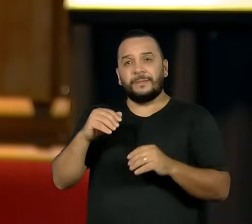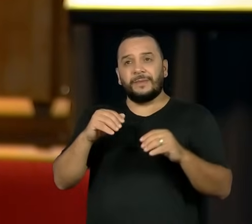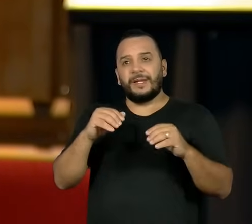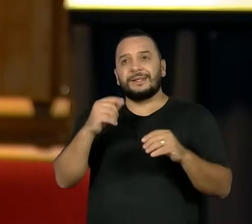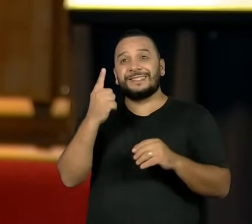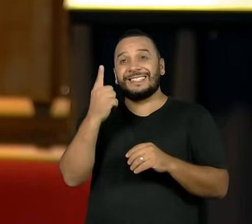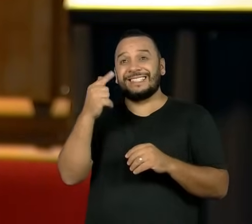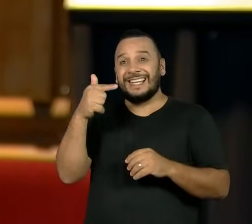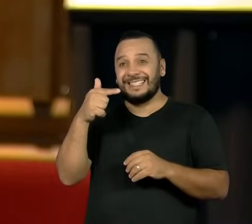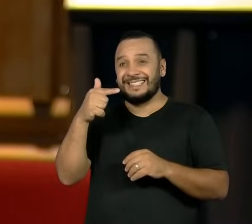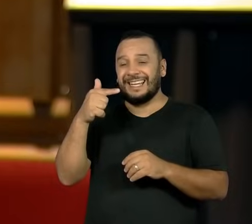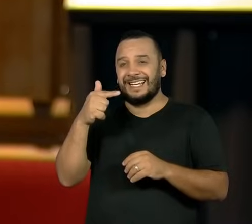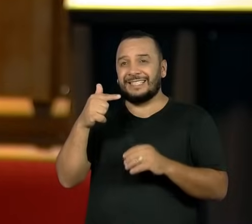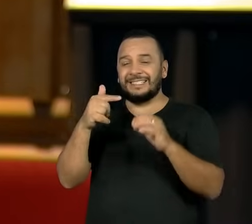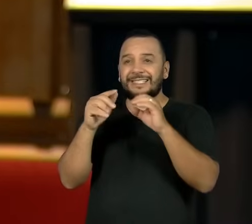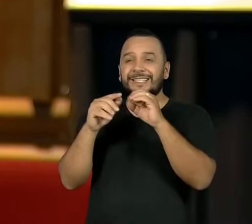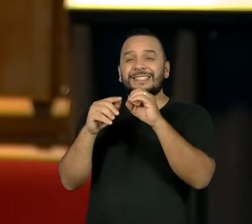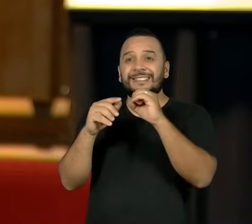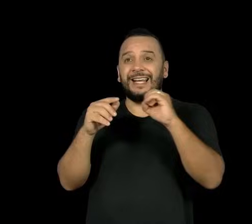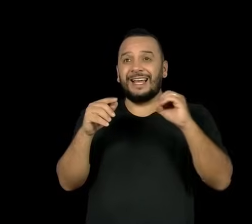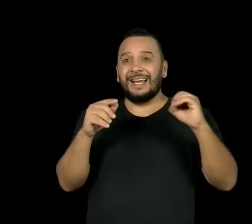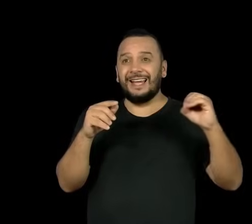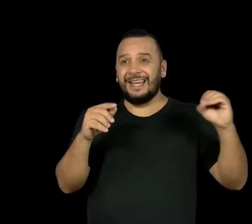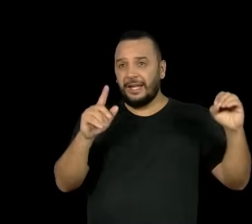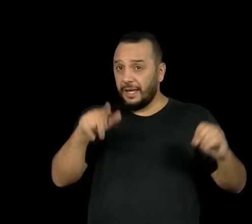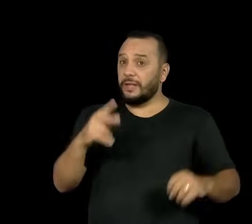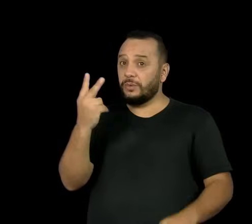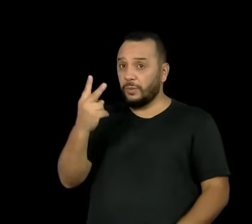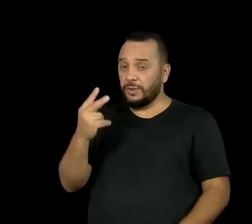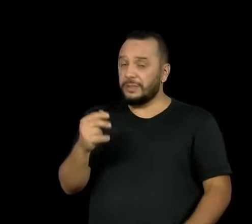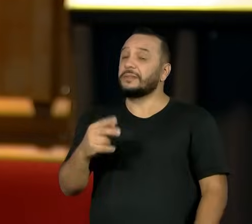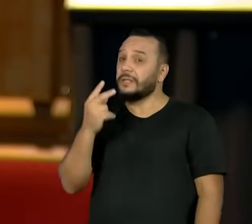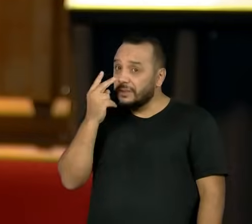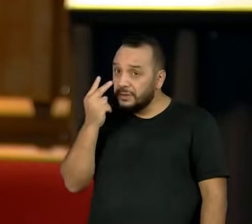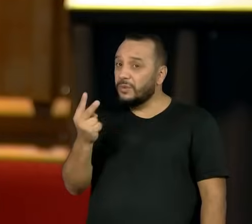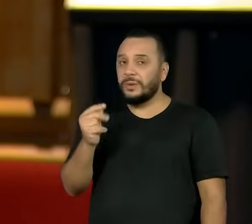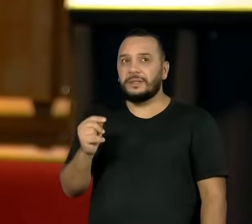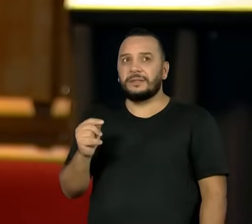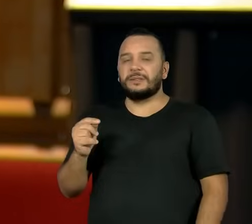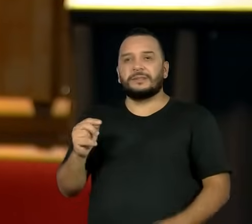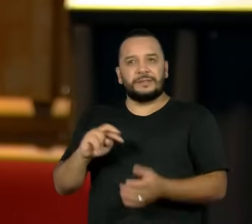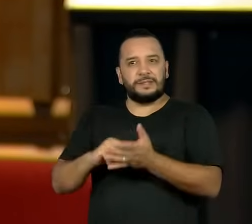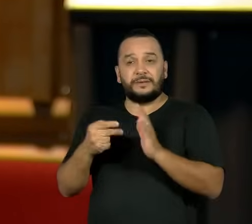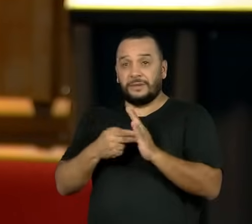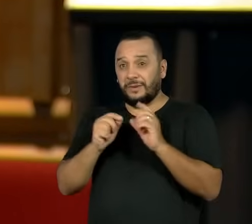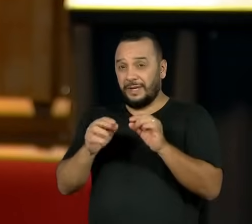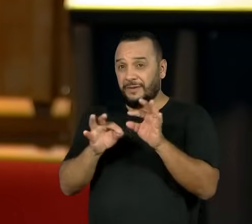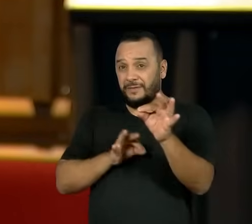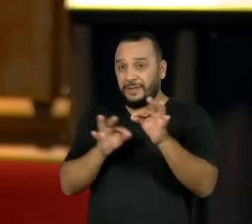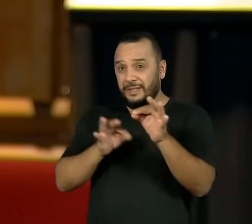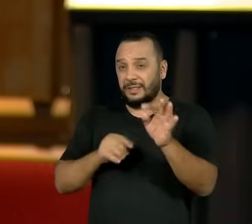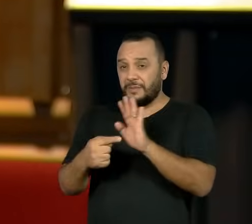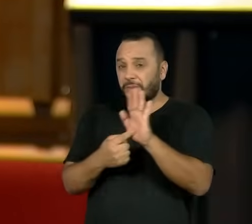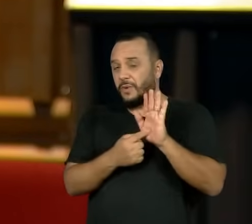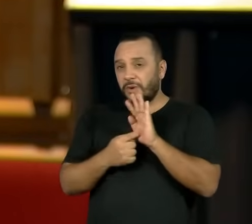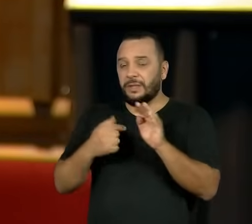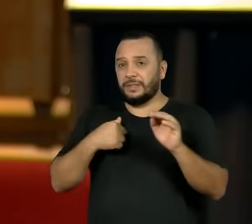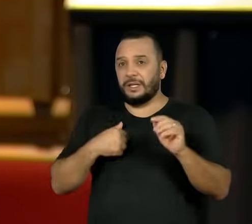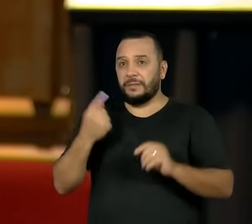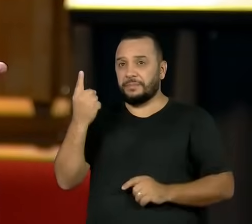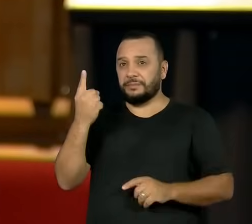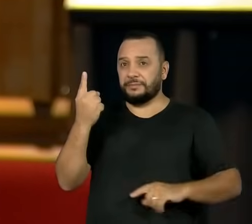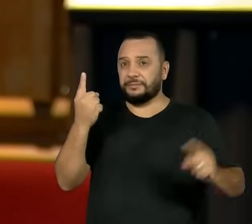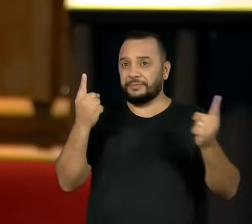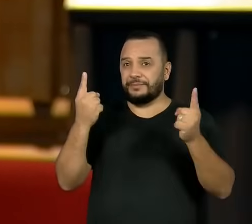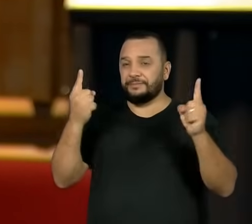desse 2. E é 2. E é 2 É mesmo. 2. Então a física dá a possibilidade para a gente olhar